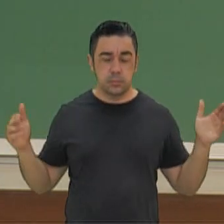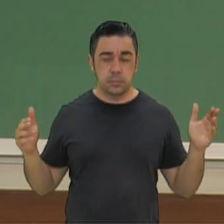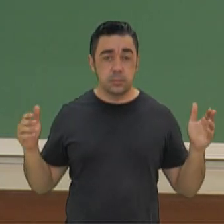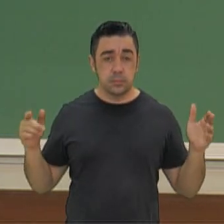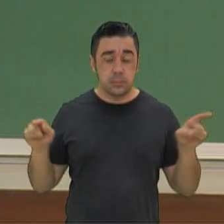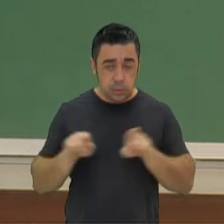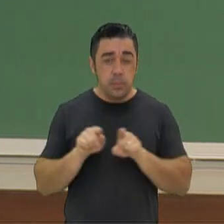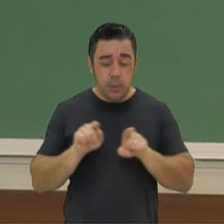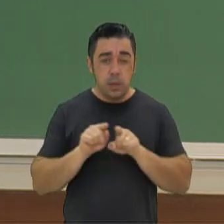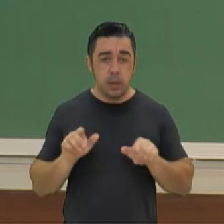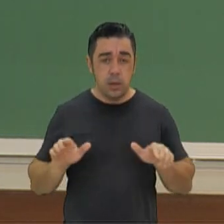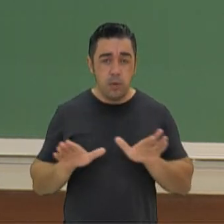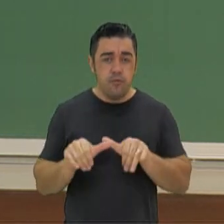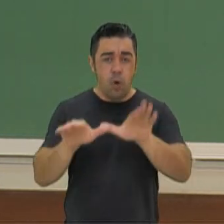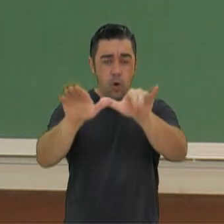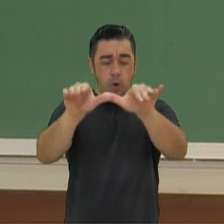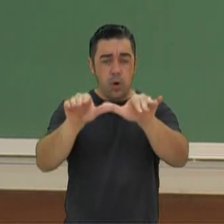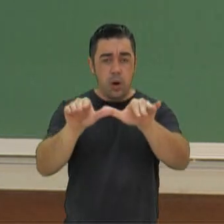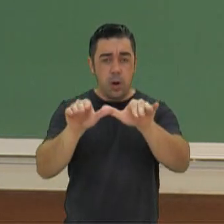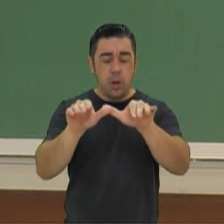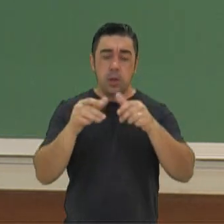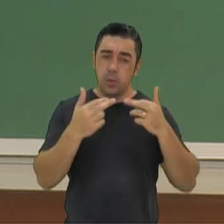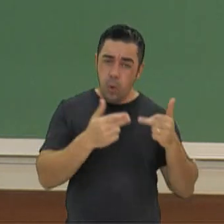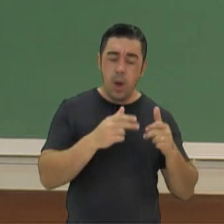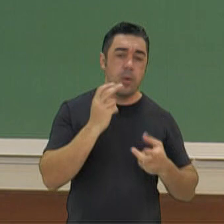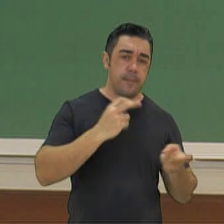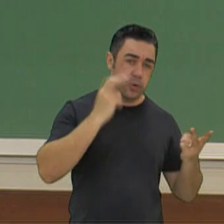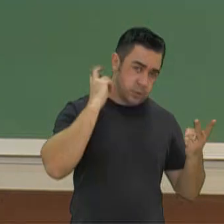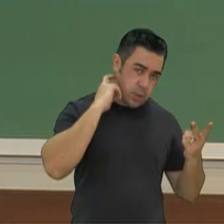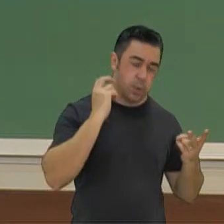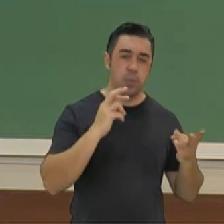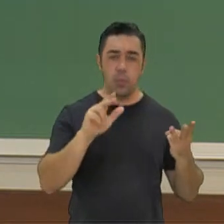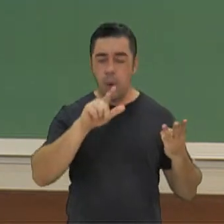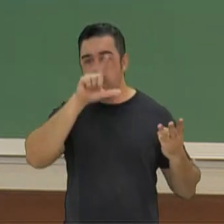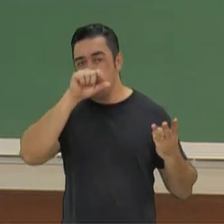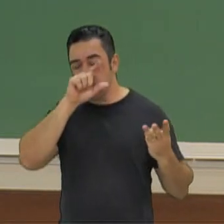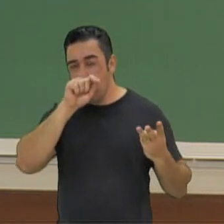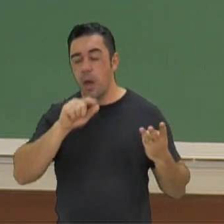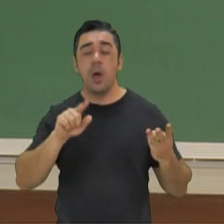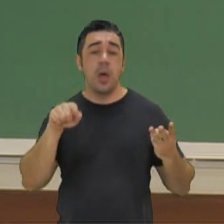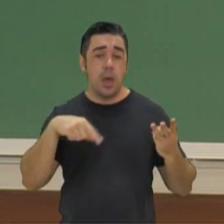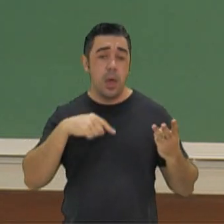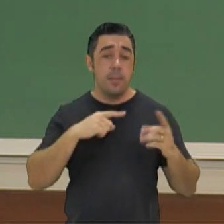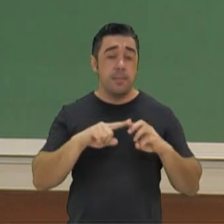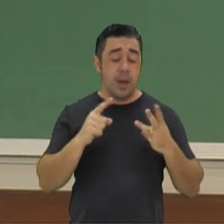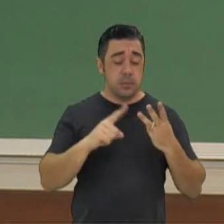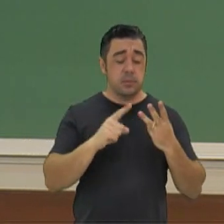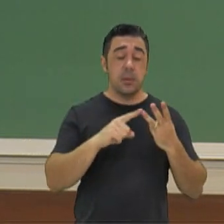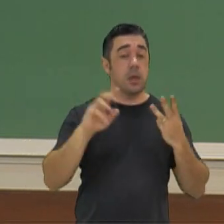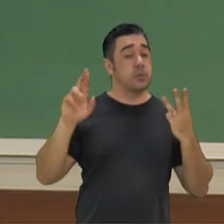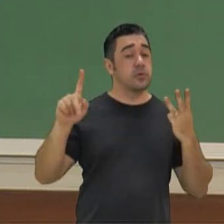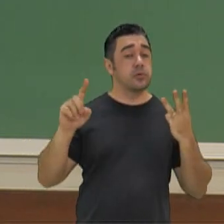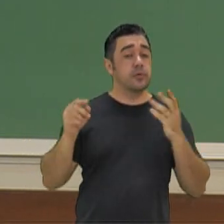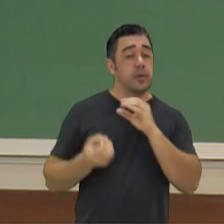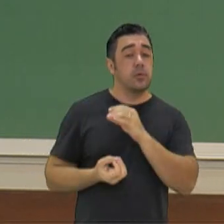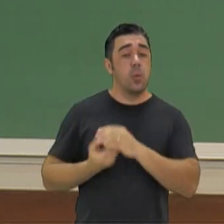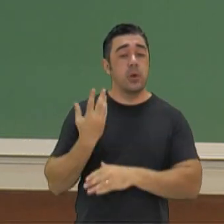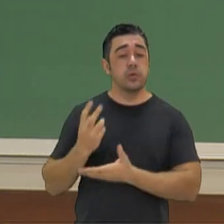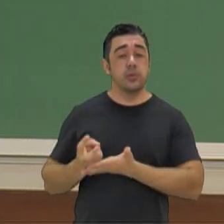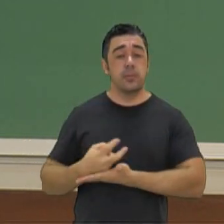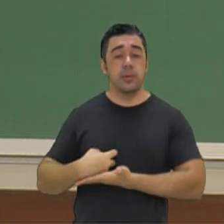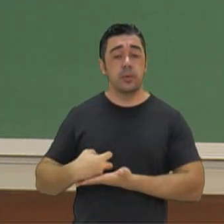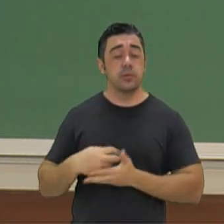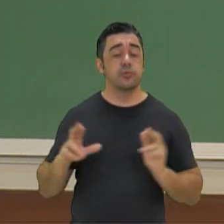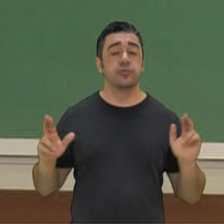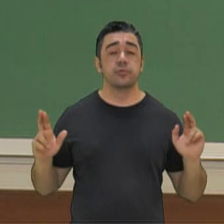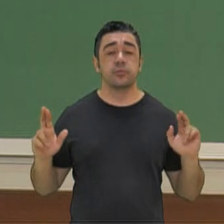função da asa de um morcego e de uma ave, ele tem uma origem embrionária diferente. E se ele tem uma origem